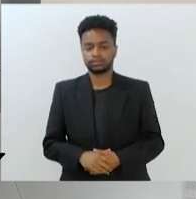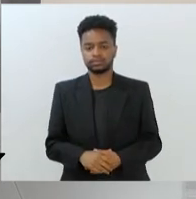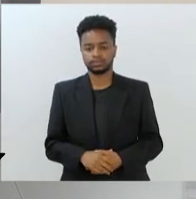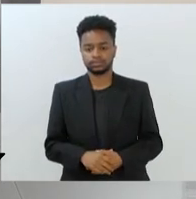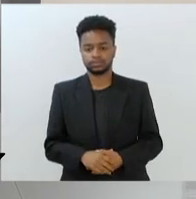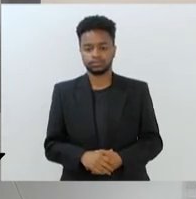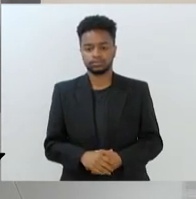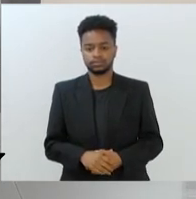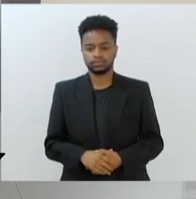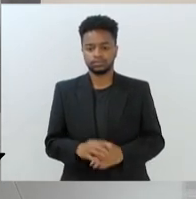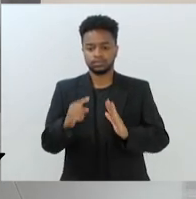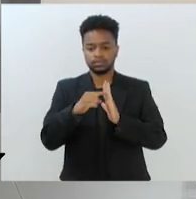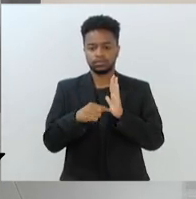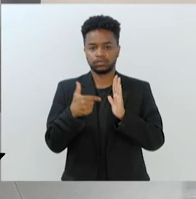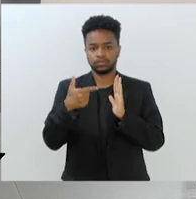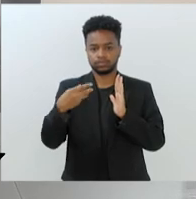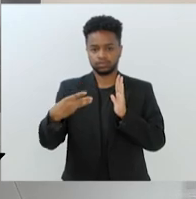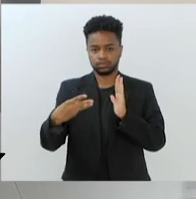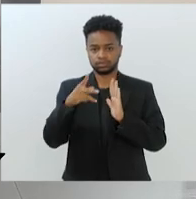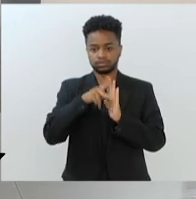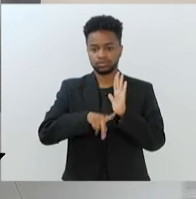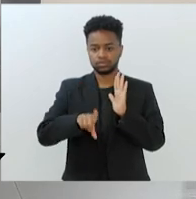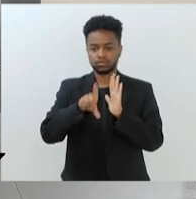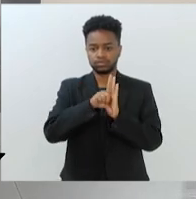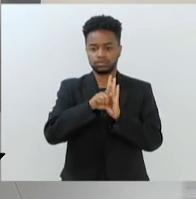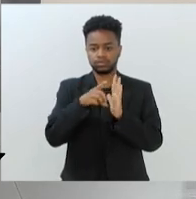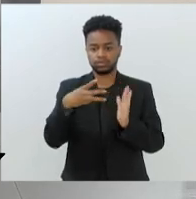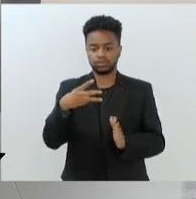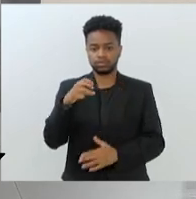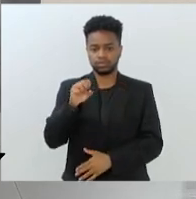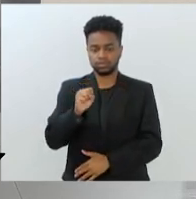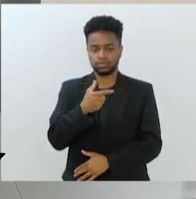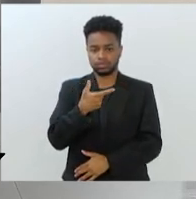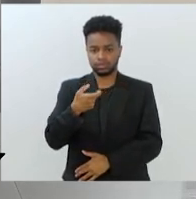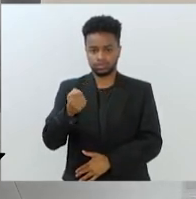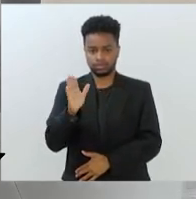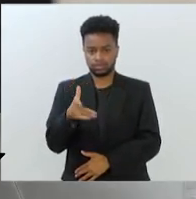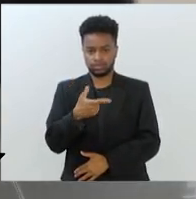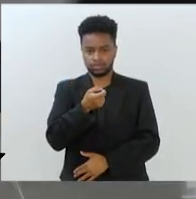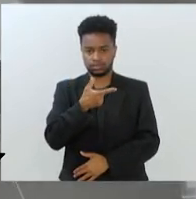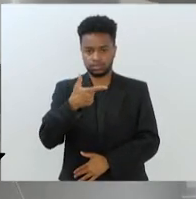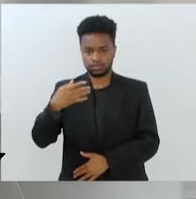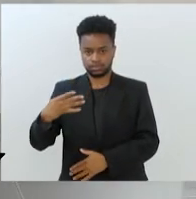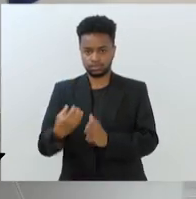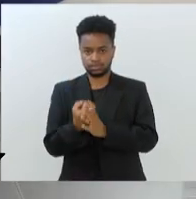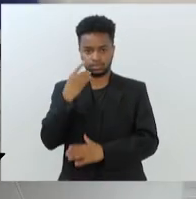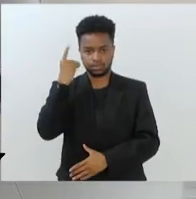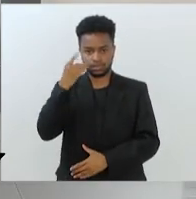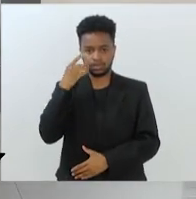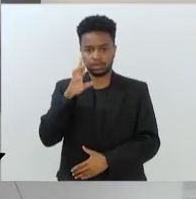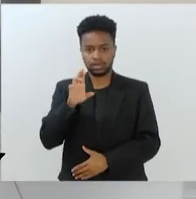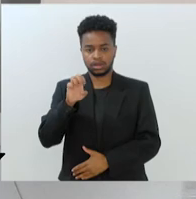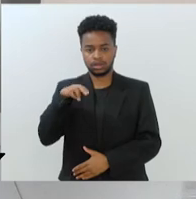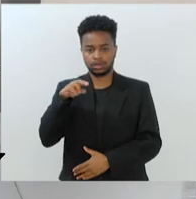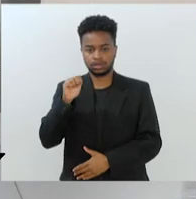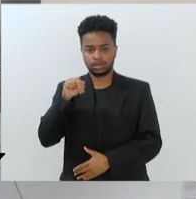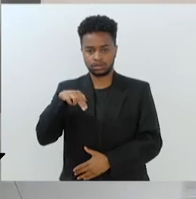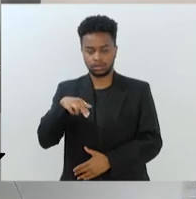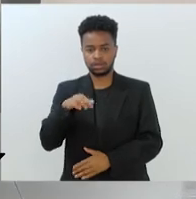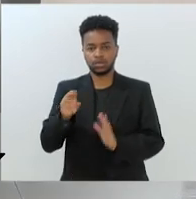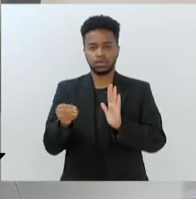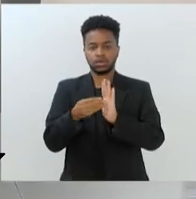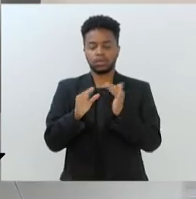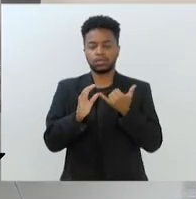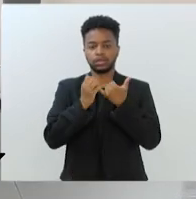aprovado. 23 da pauta, projeto de lei 3820 de 2024, de autoria do deputado Renan Jordi, que declara